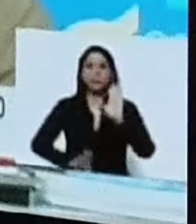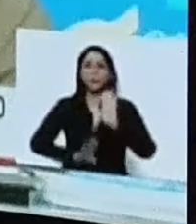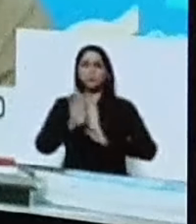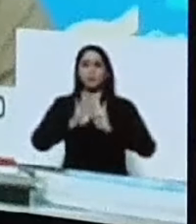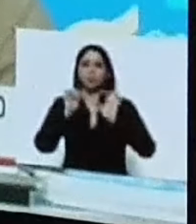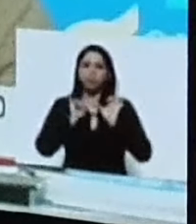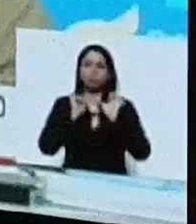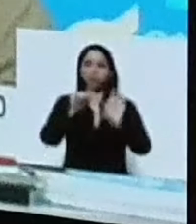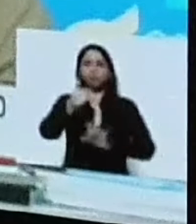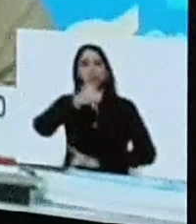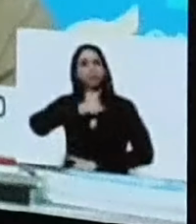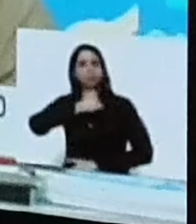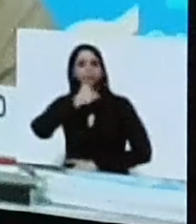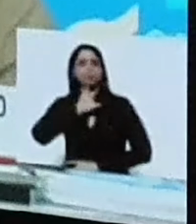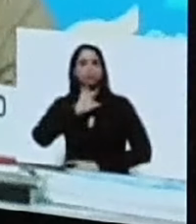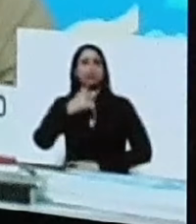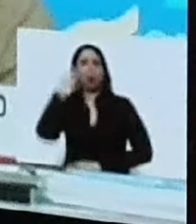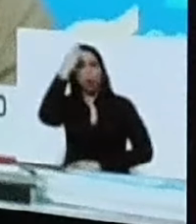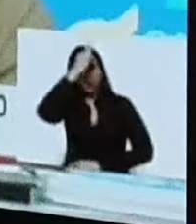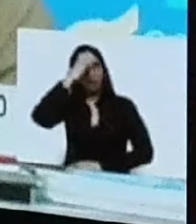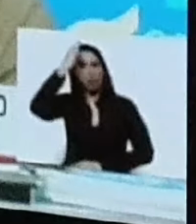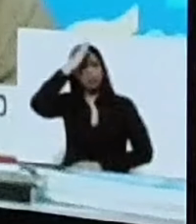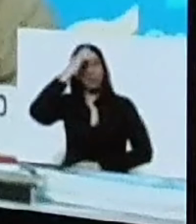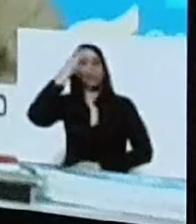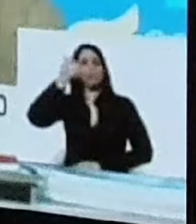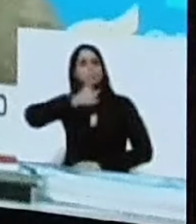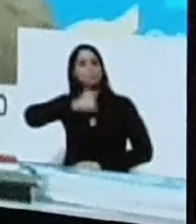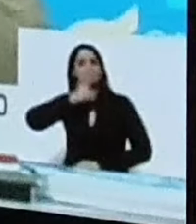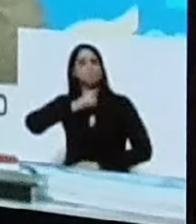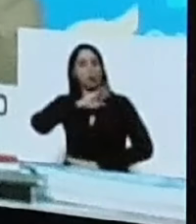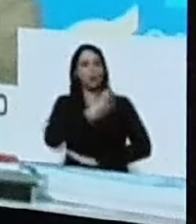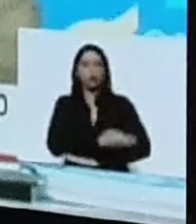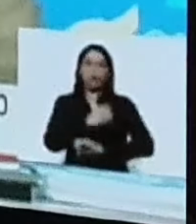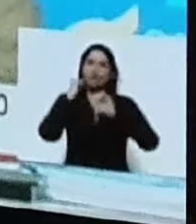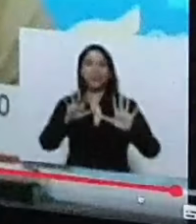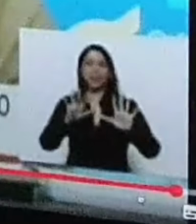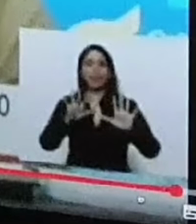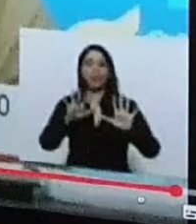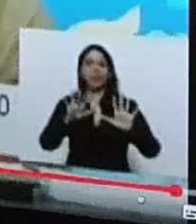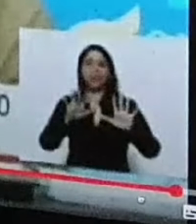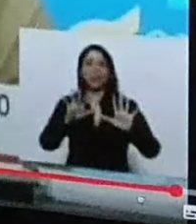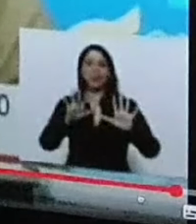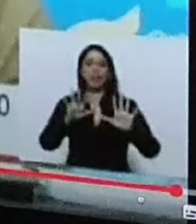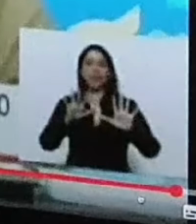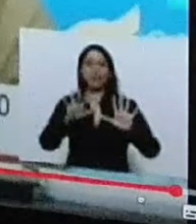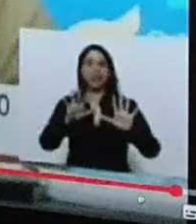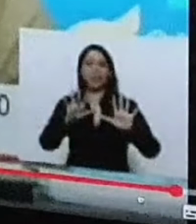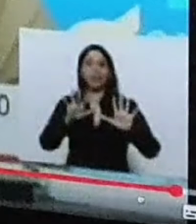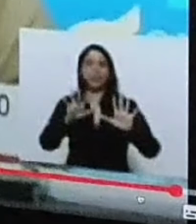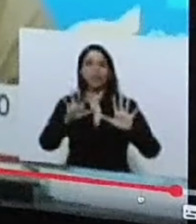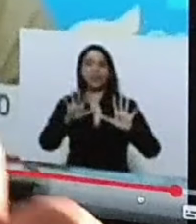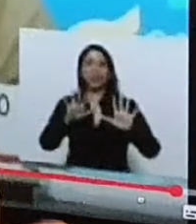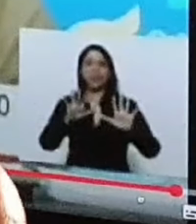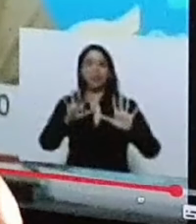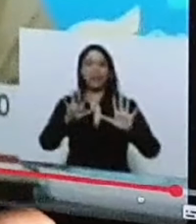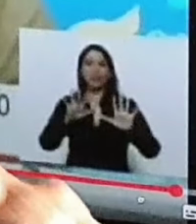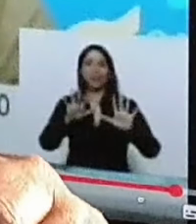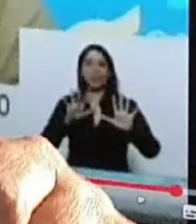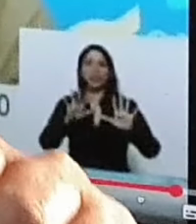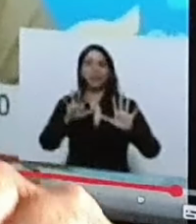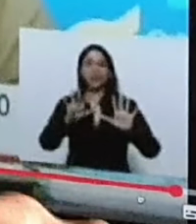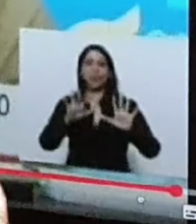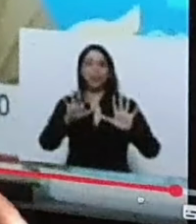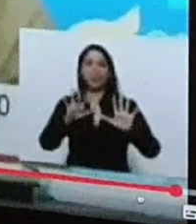con resistencia, con conciencia, con aguante y con fuerza su camino. Pois é, com